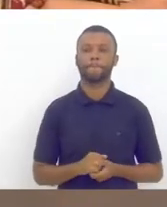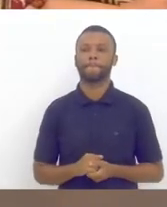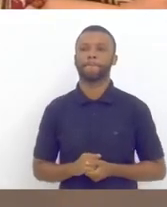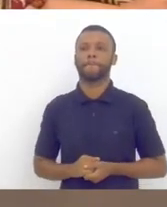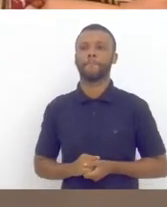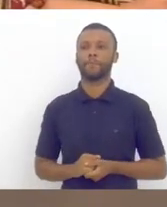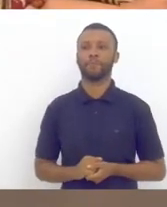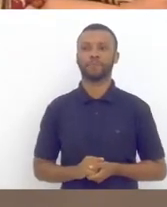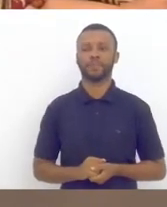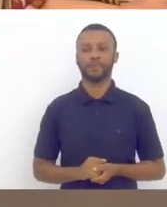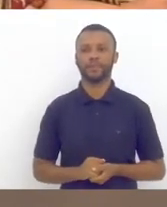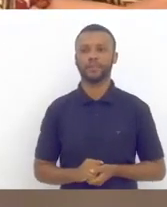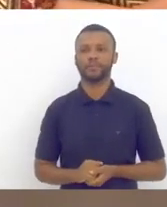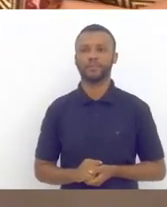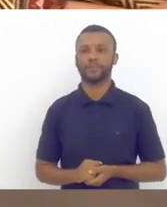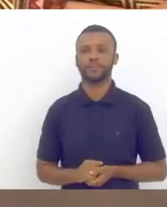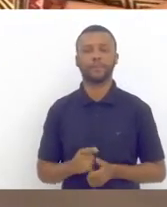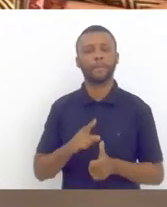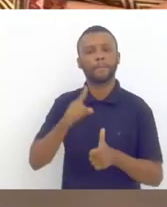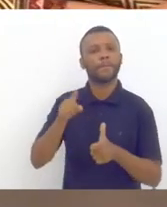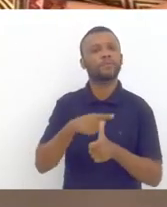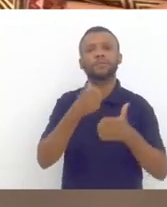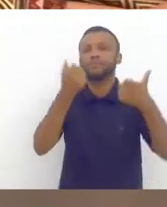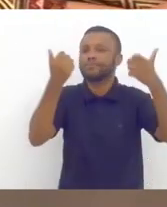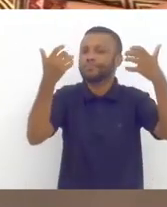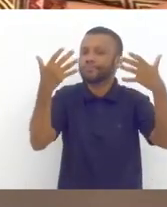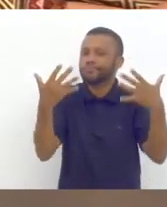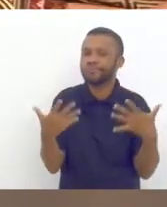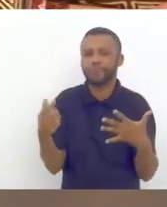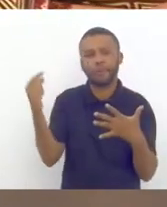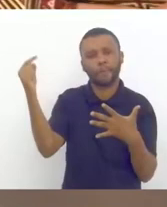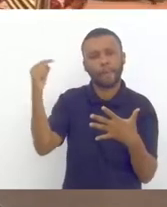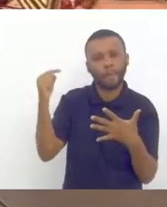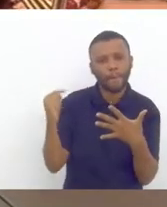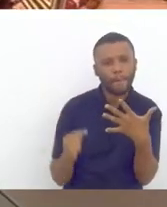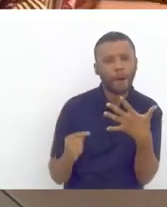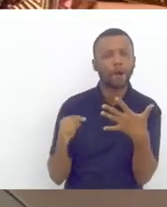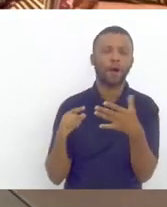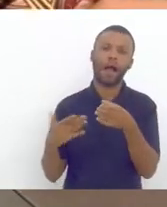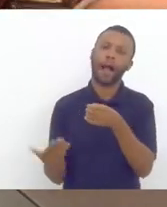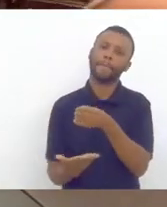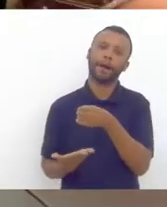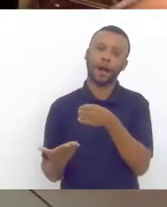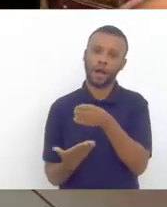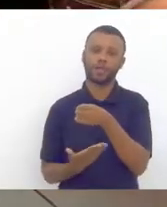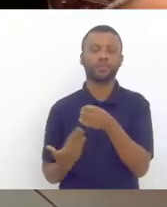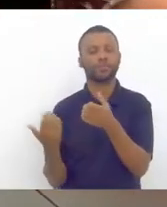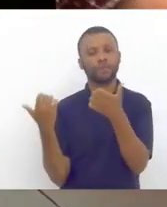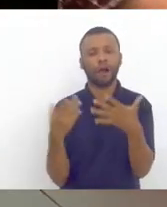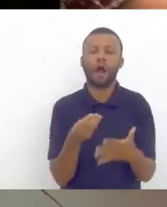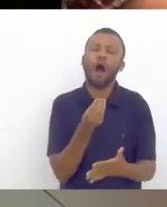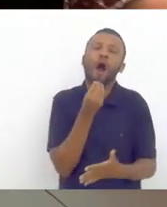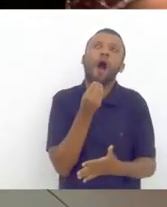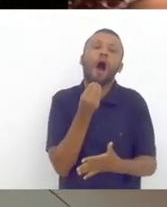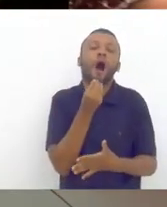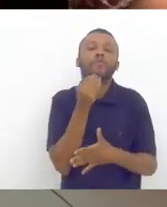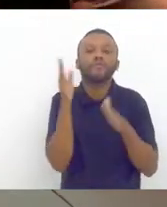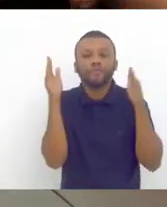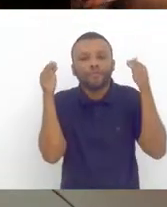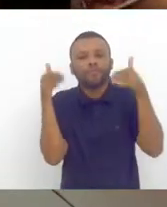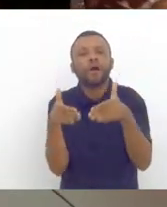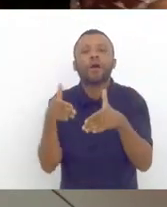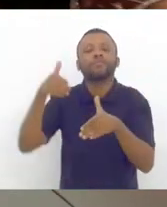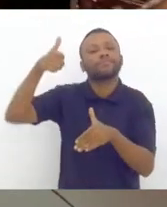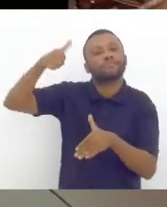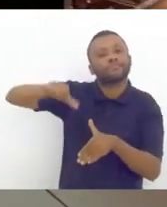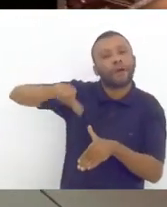Primeiro, no que diz respeito, né, aqui os critérios, e eu vou falar, obviamente, vou me deter aqui falando mais